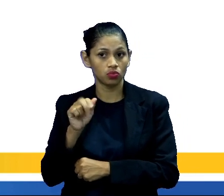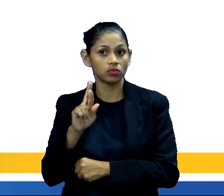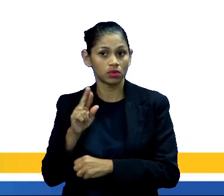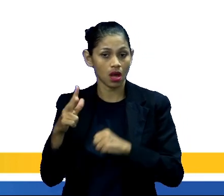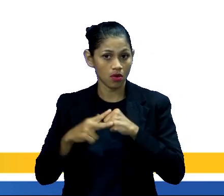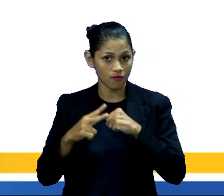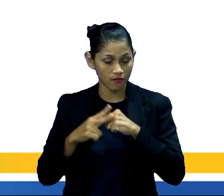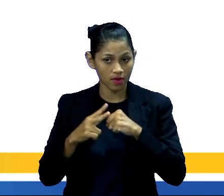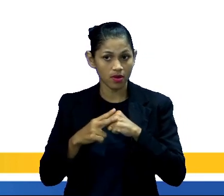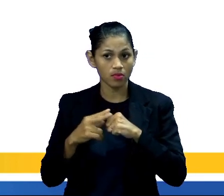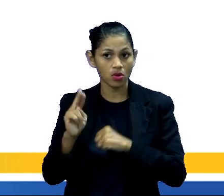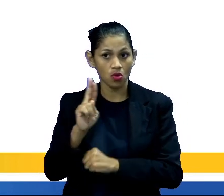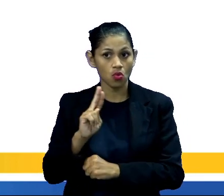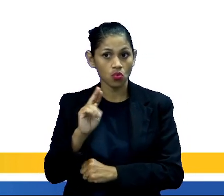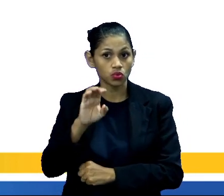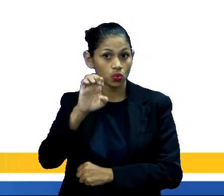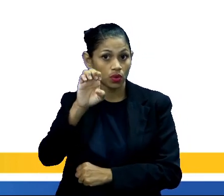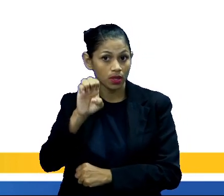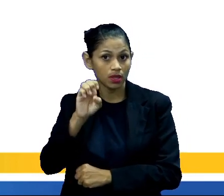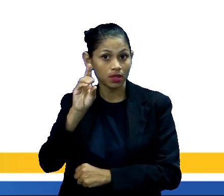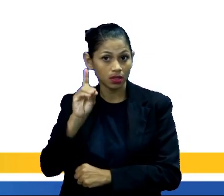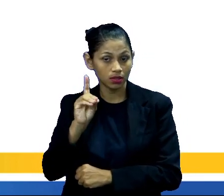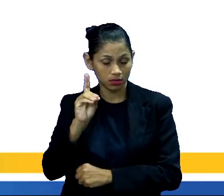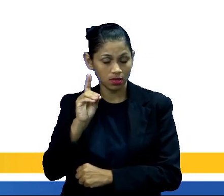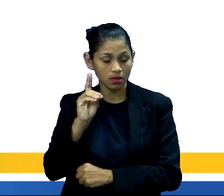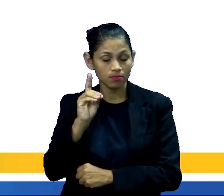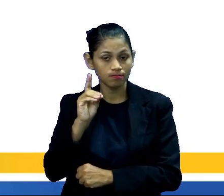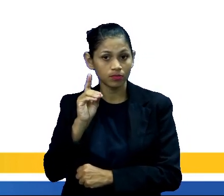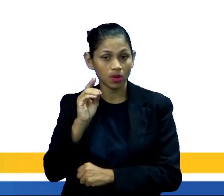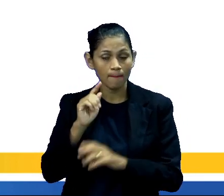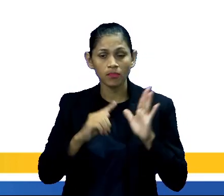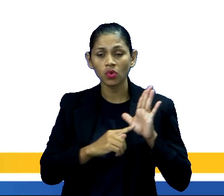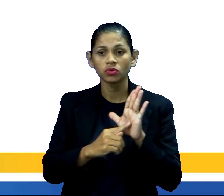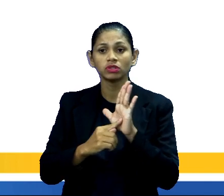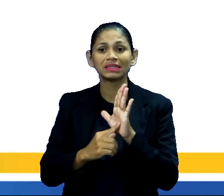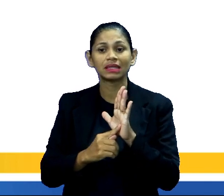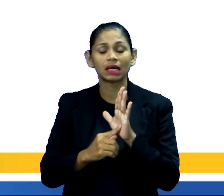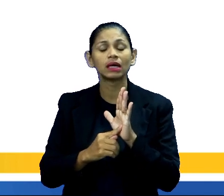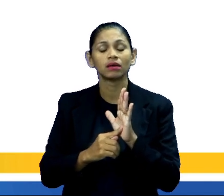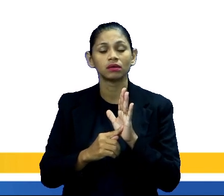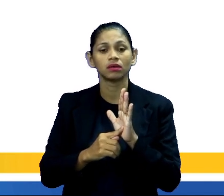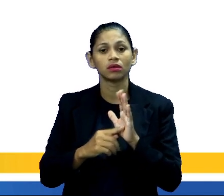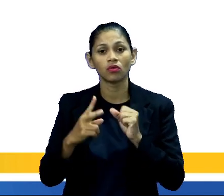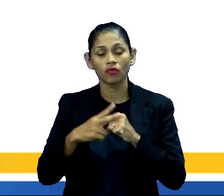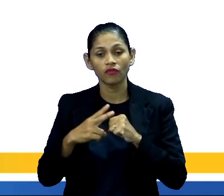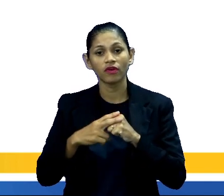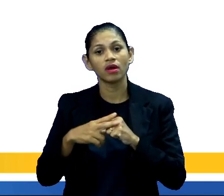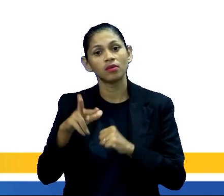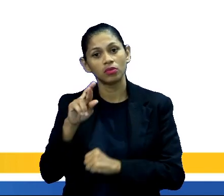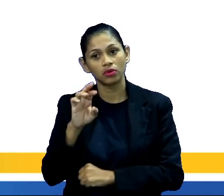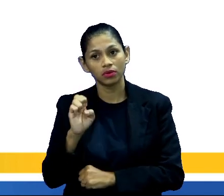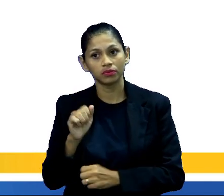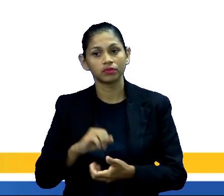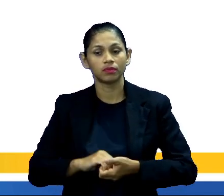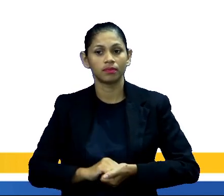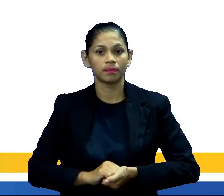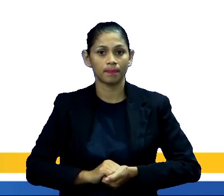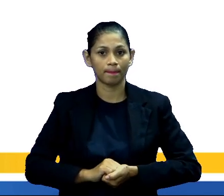vai utilizar esse ed aí no final, né? Para indicar que ele é um verbo regular e a frase é